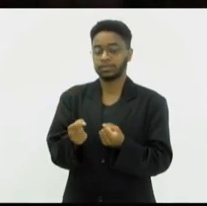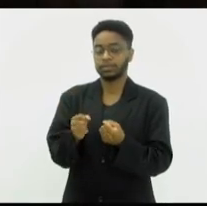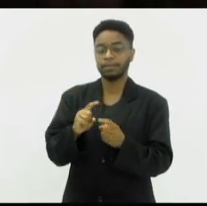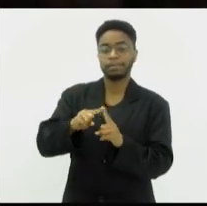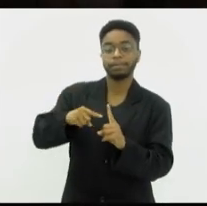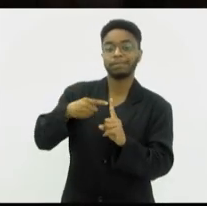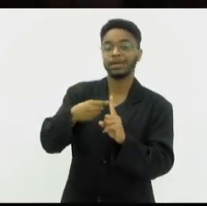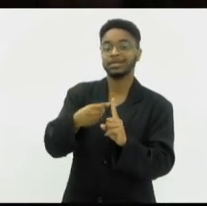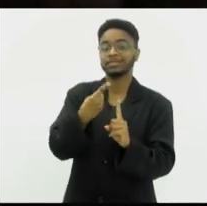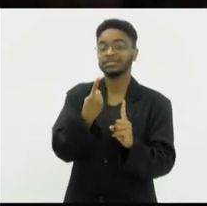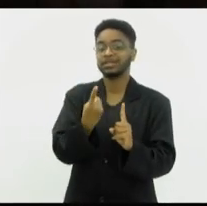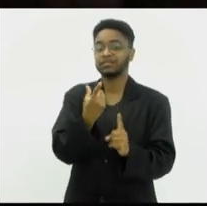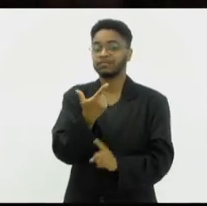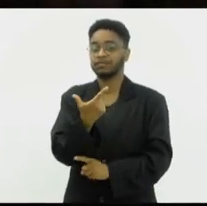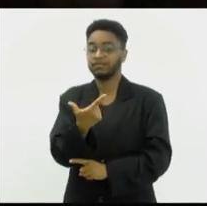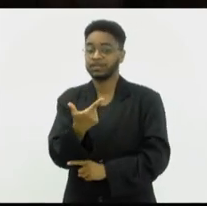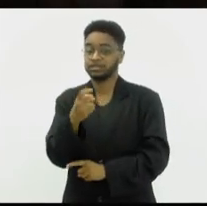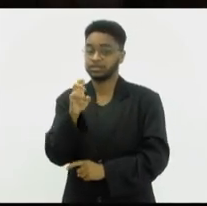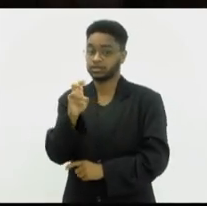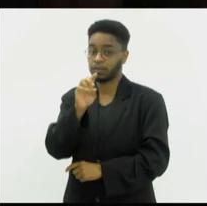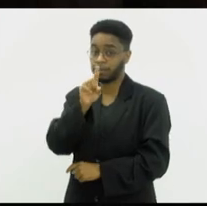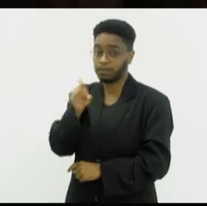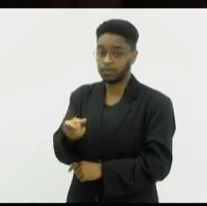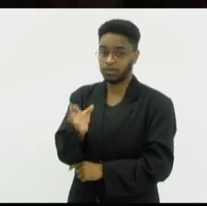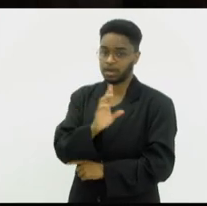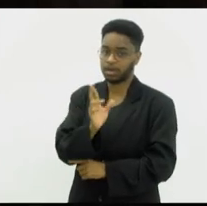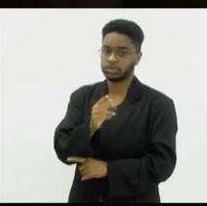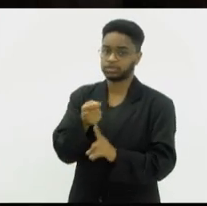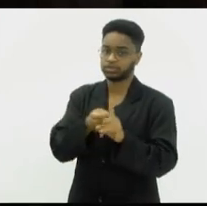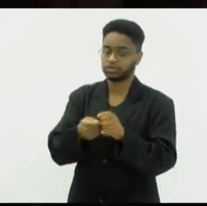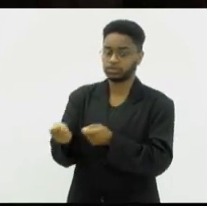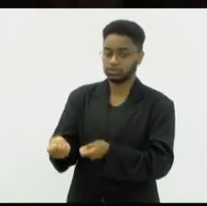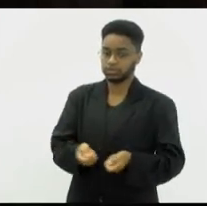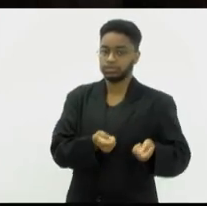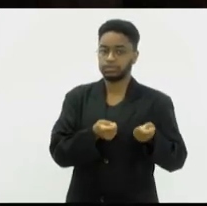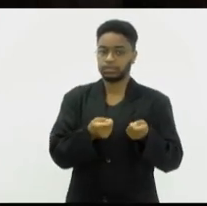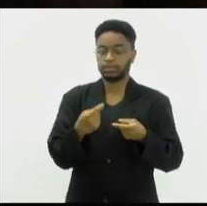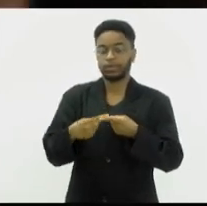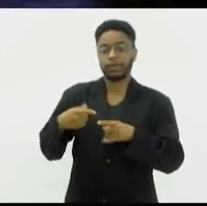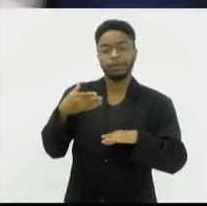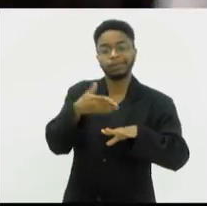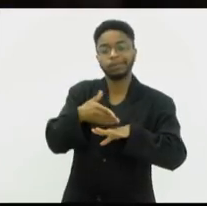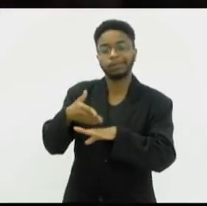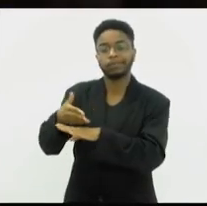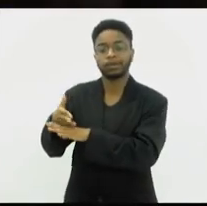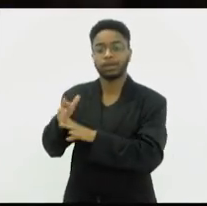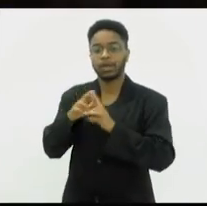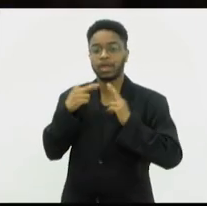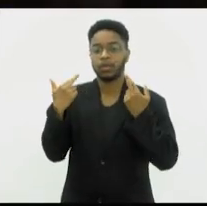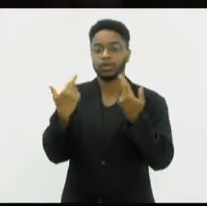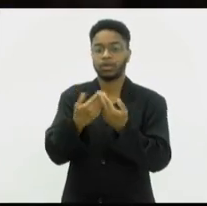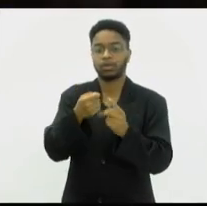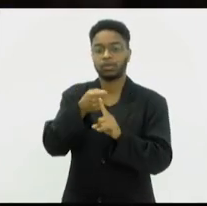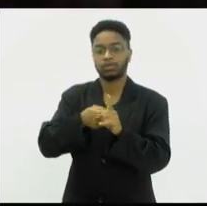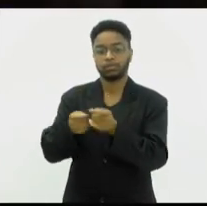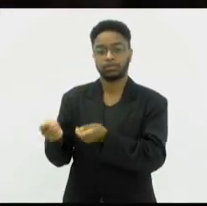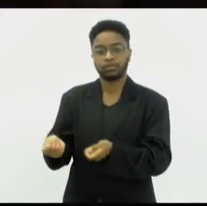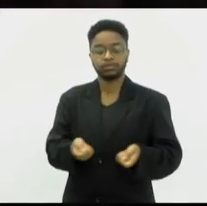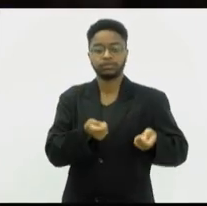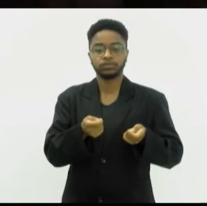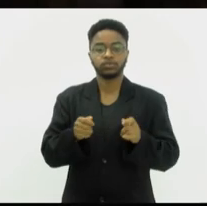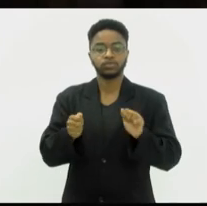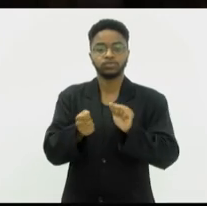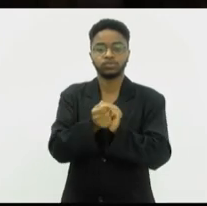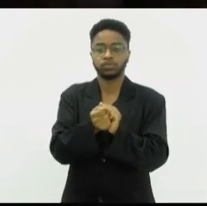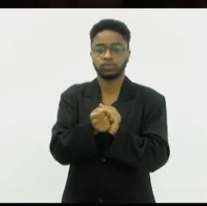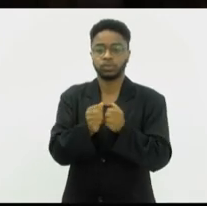R$ 125 mil por mês para participar de reuniões mensais dos